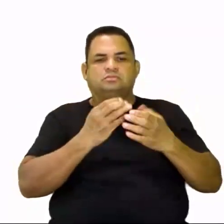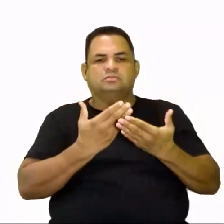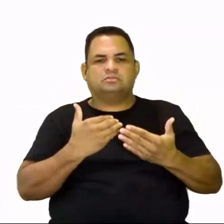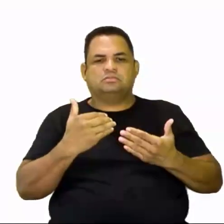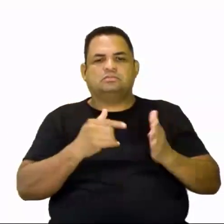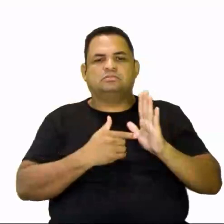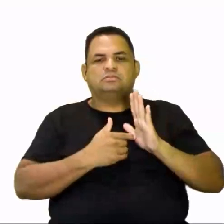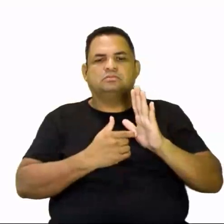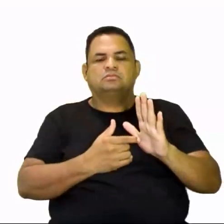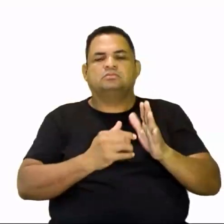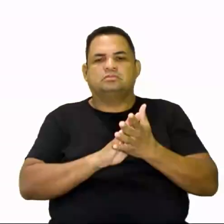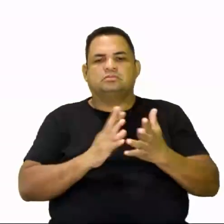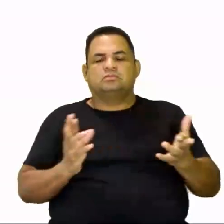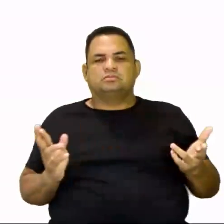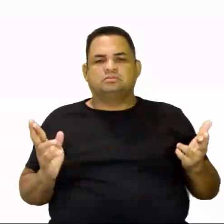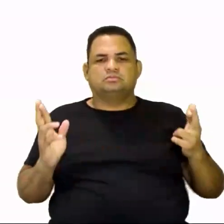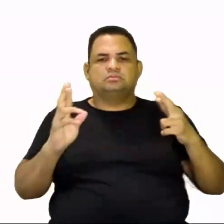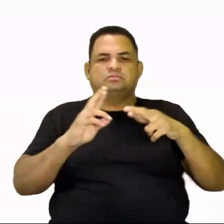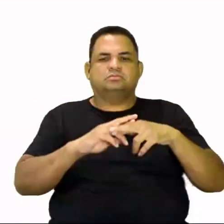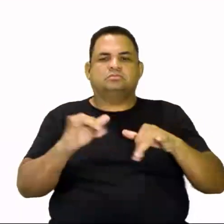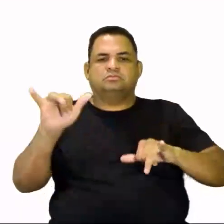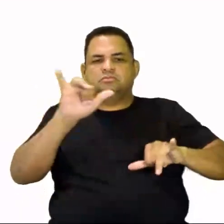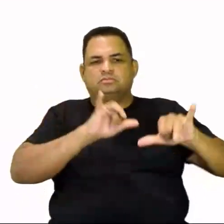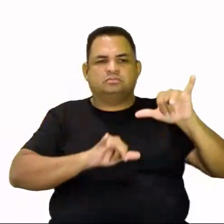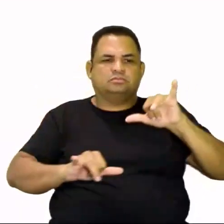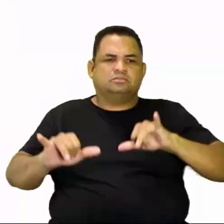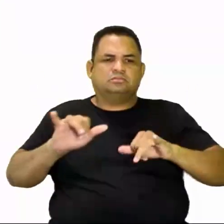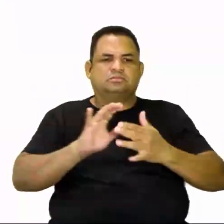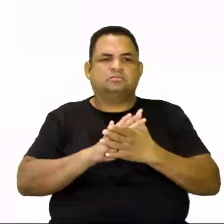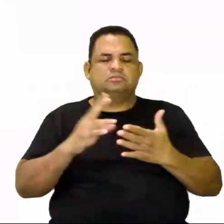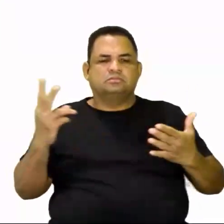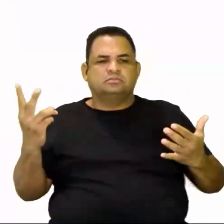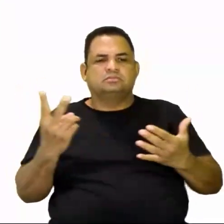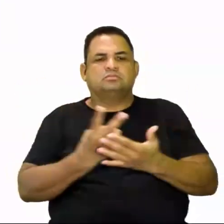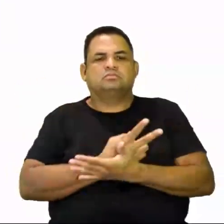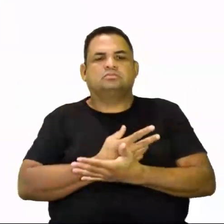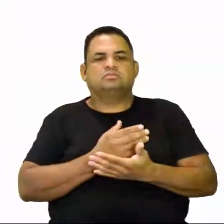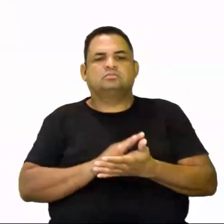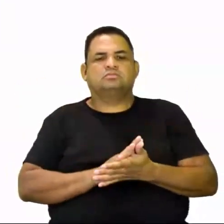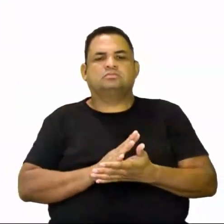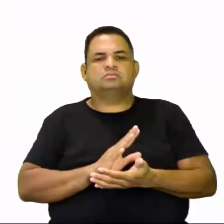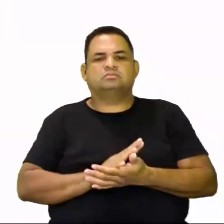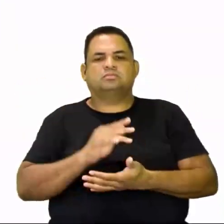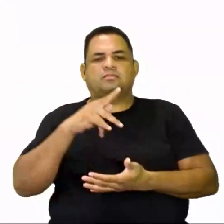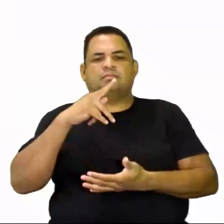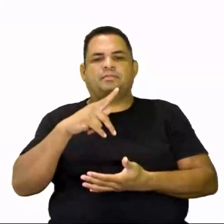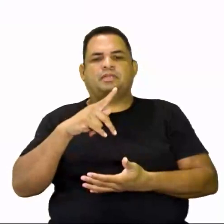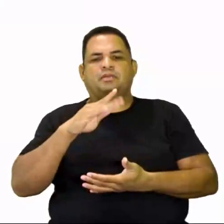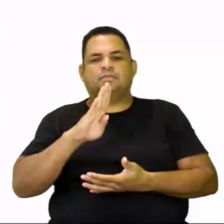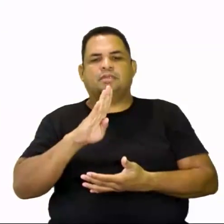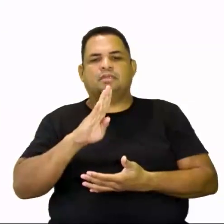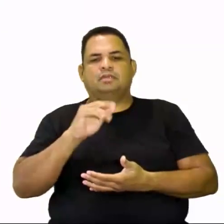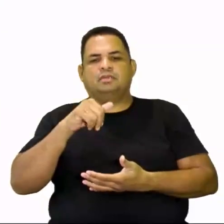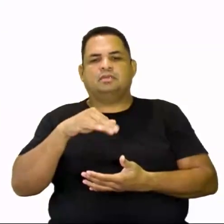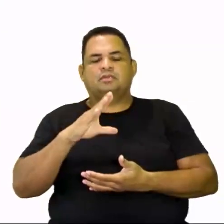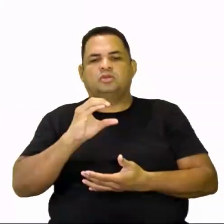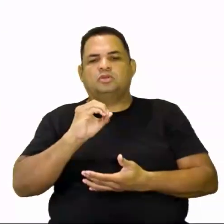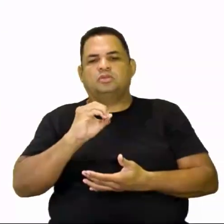seguir representa a reação química que ocorre entre o nitrato de chumbo,